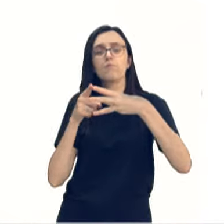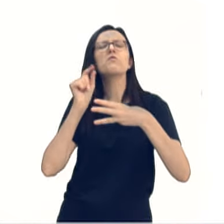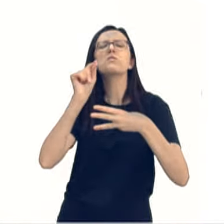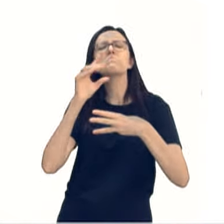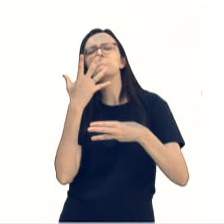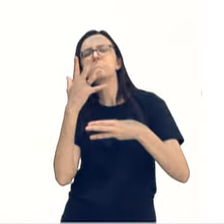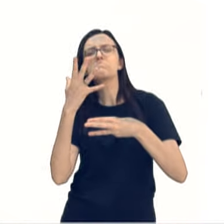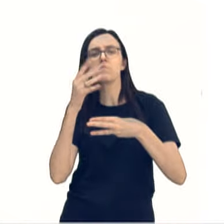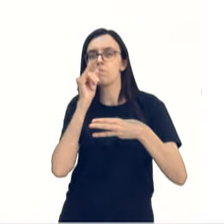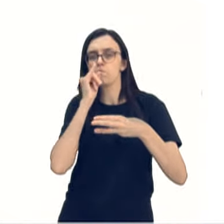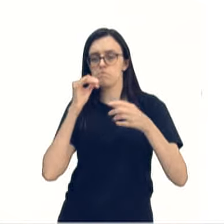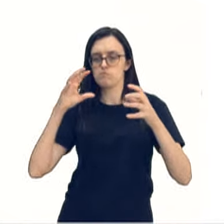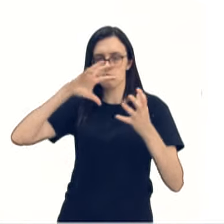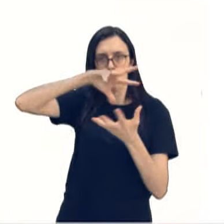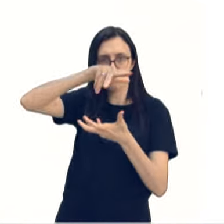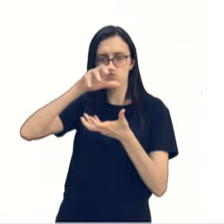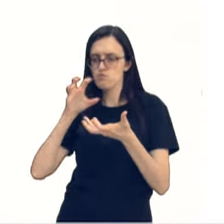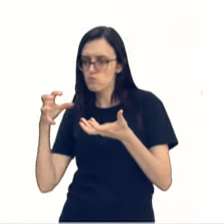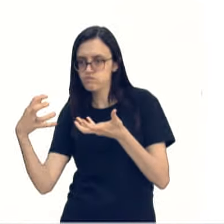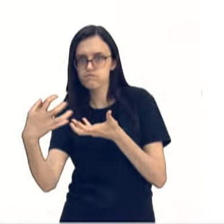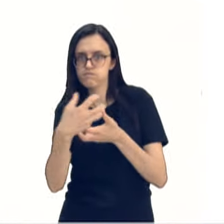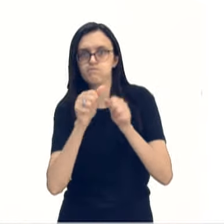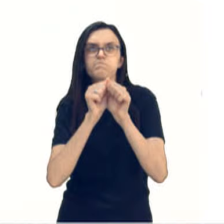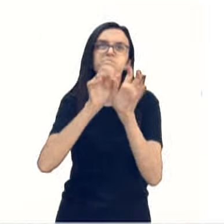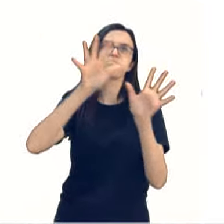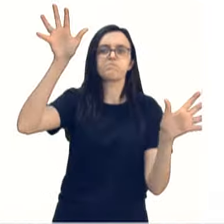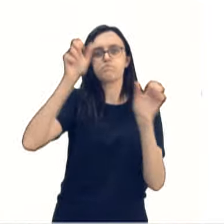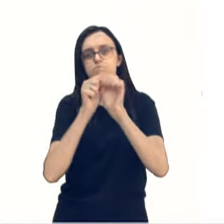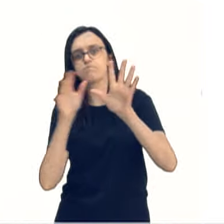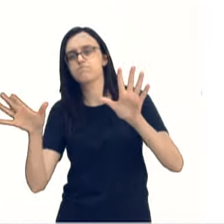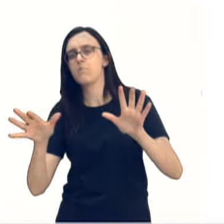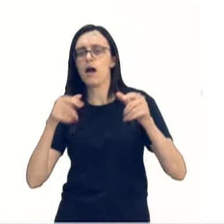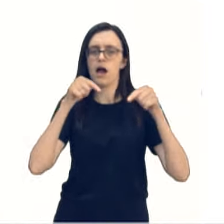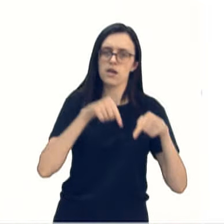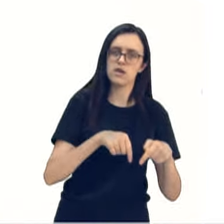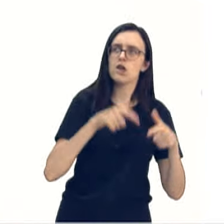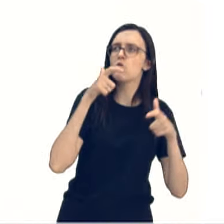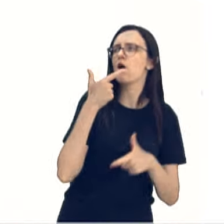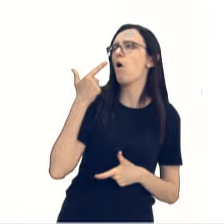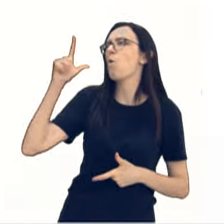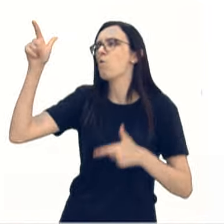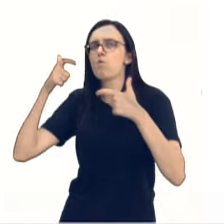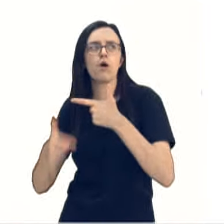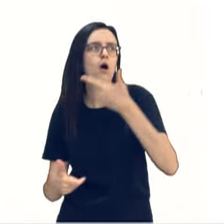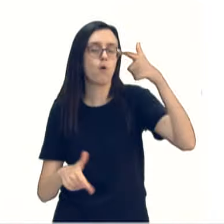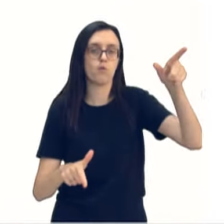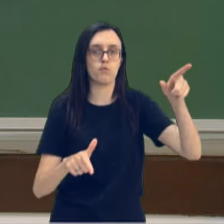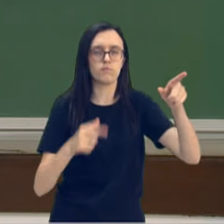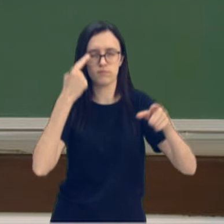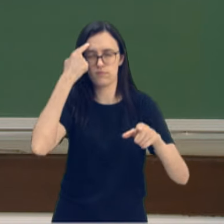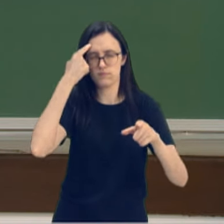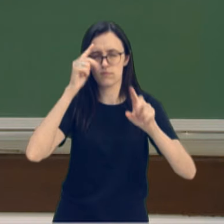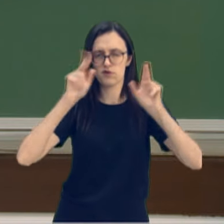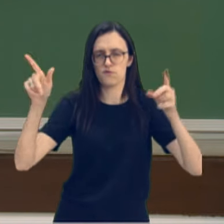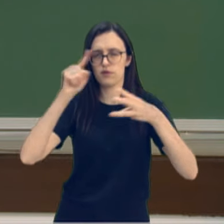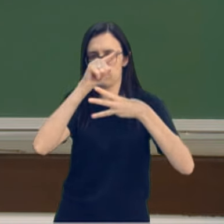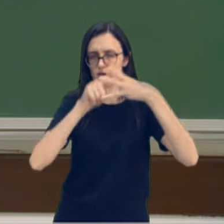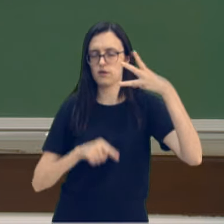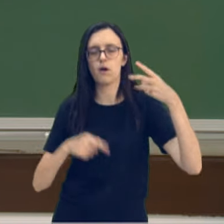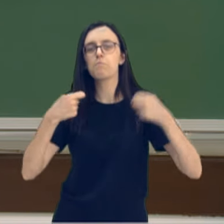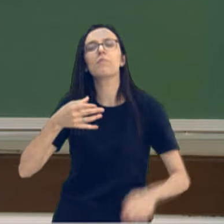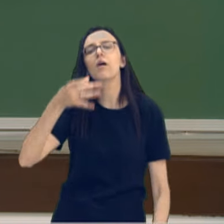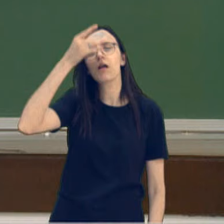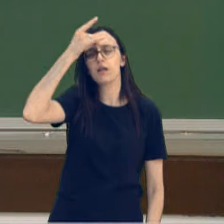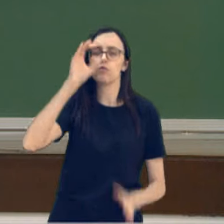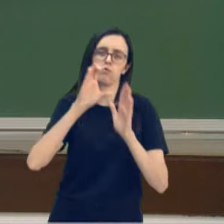menos um continente inteiro, ou um pouco mais, sortido um pouco aqui, um pouco em outro continente. Entenderam esses termos? Não que vocês precisem decorar